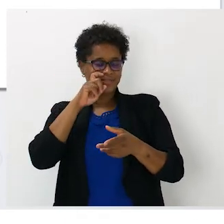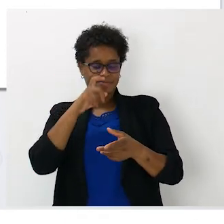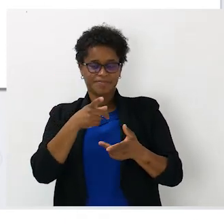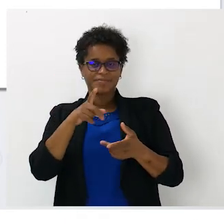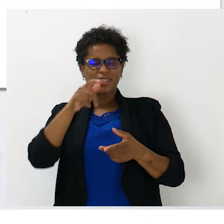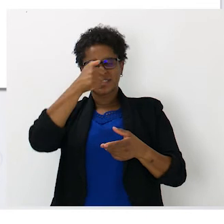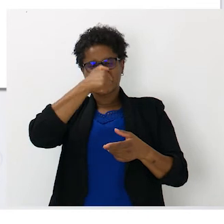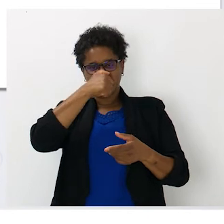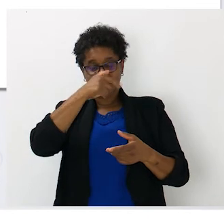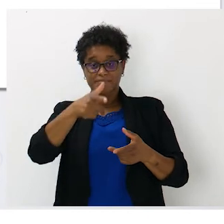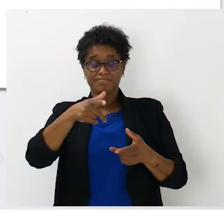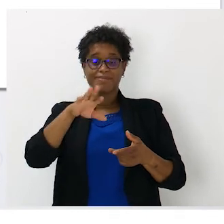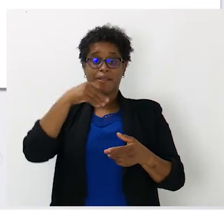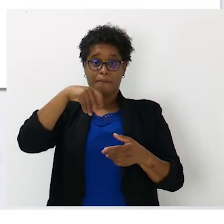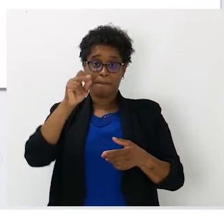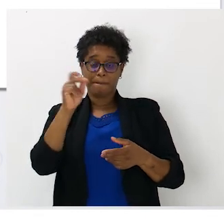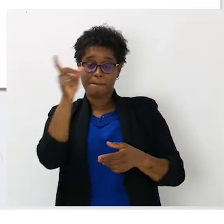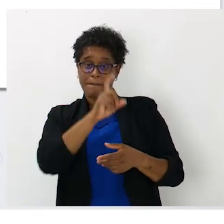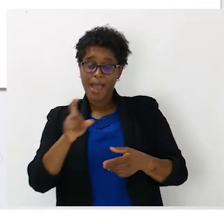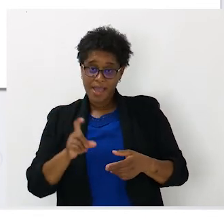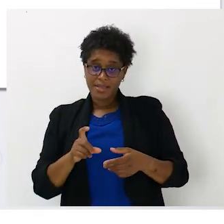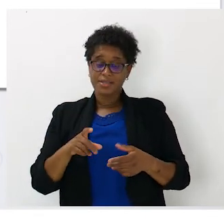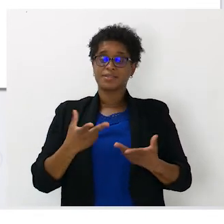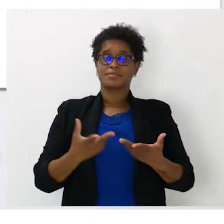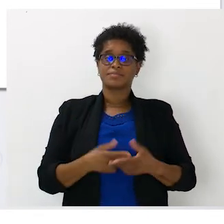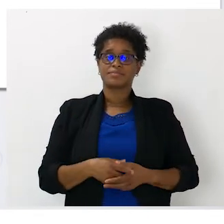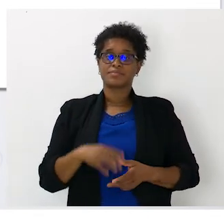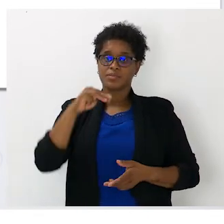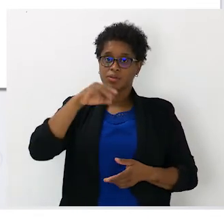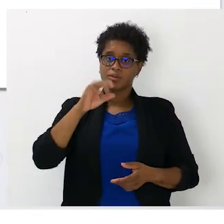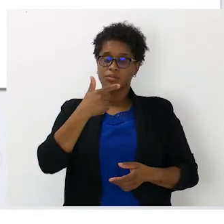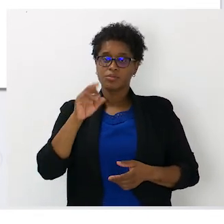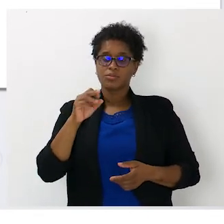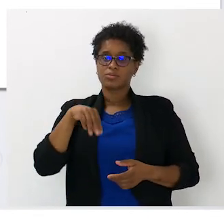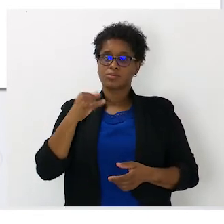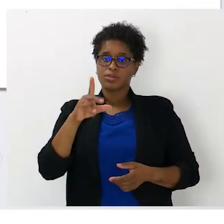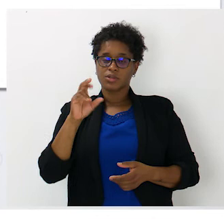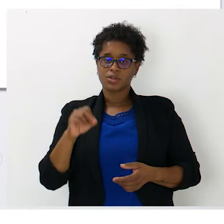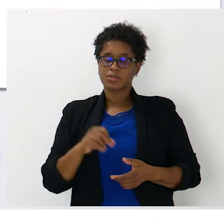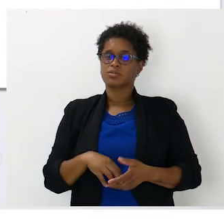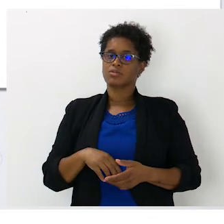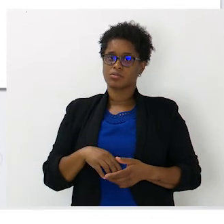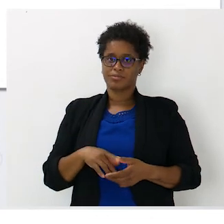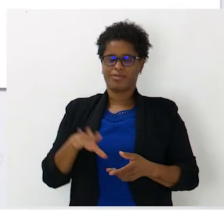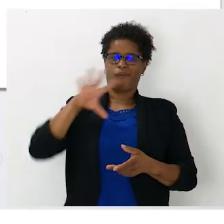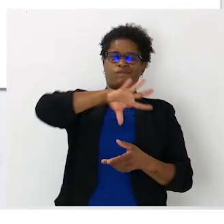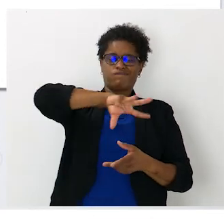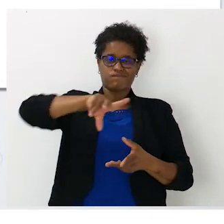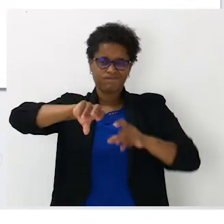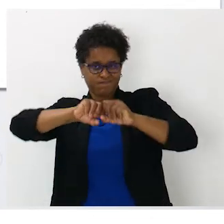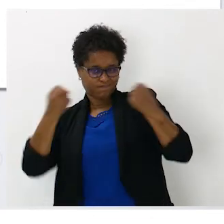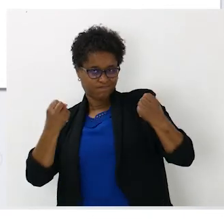paz. Amite, monstro do Nilo, devora os mortos